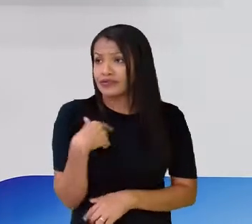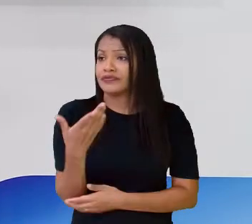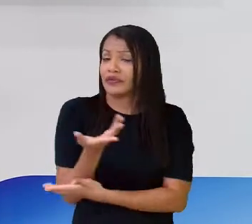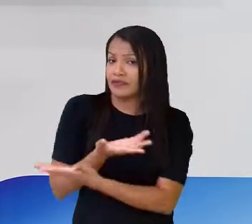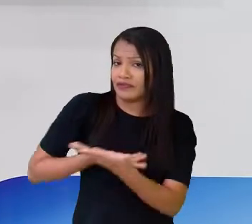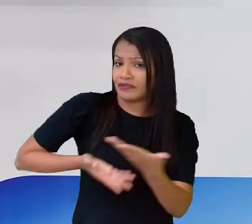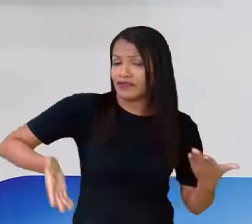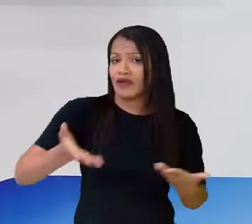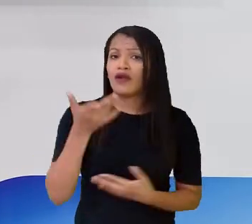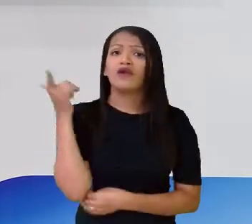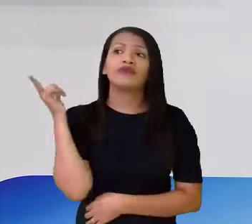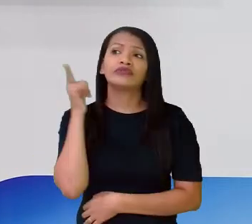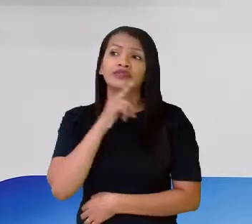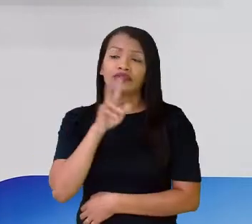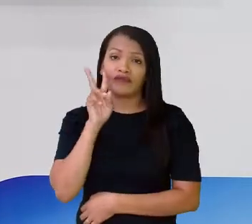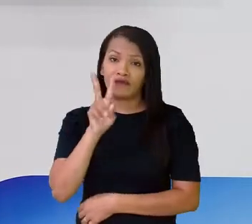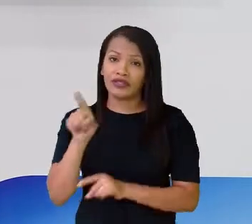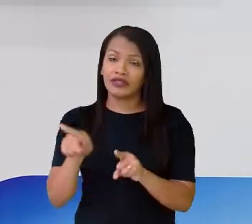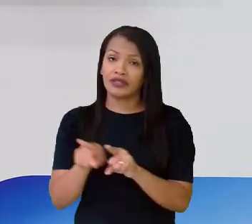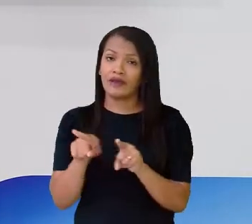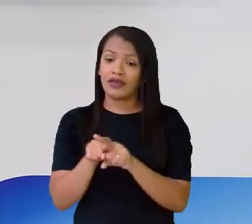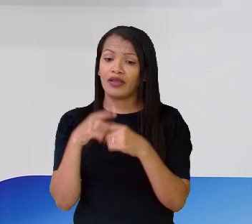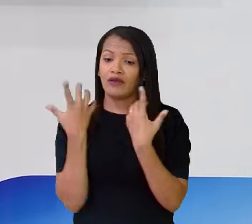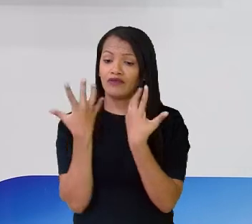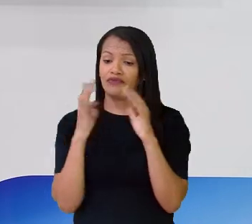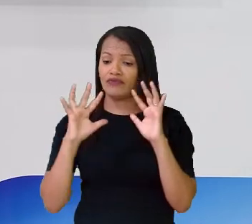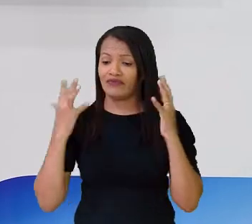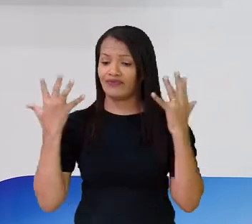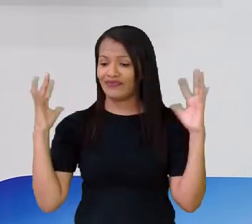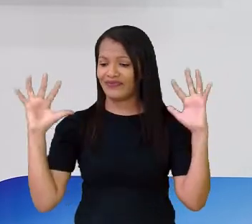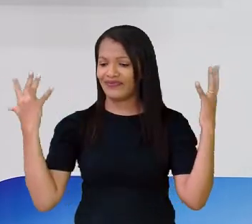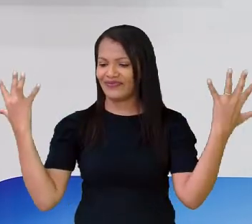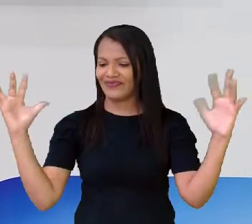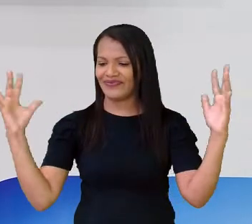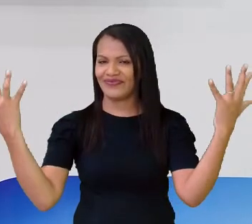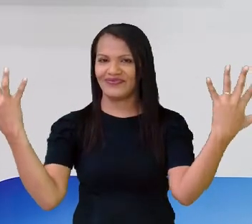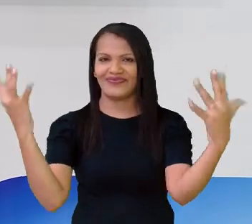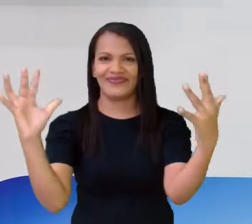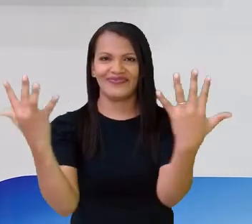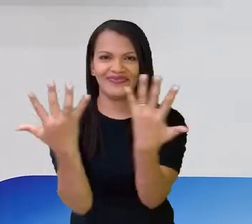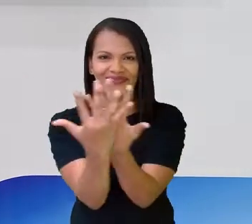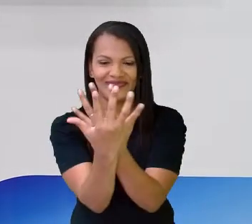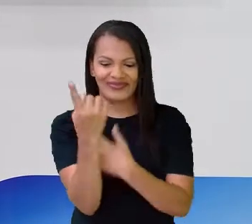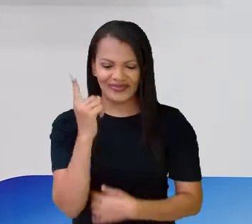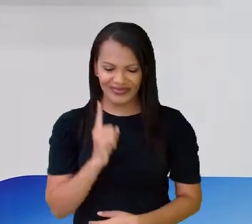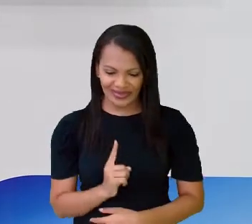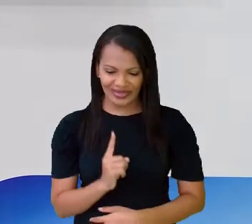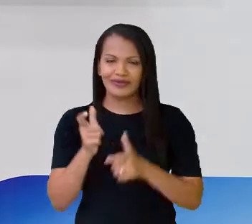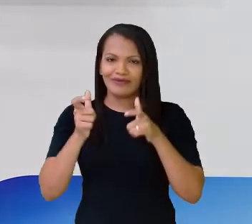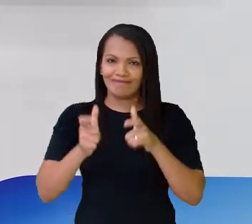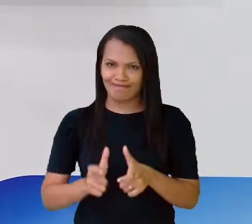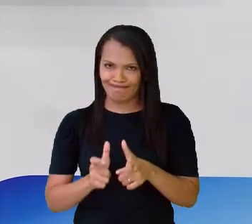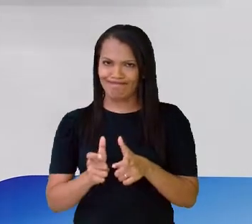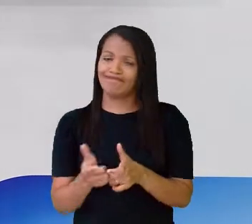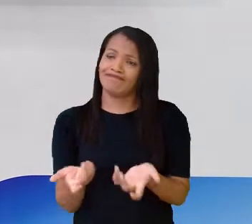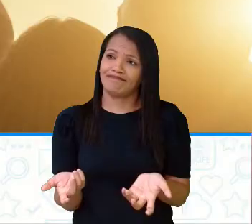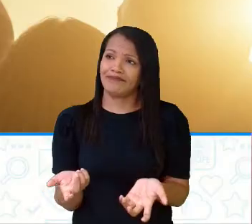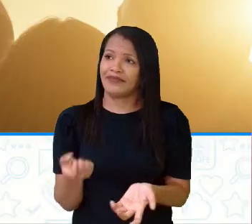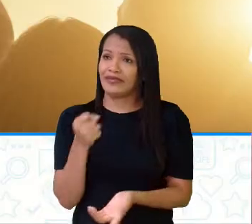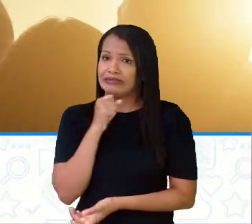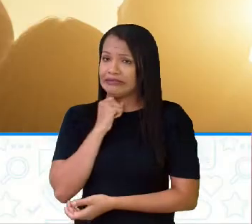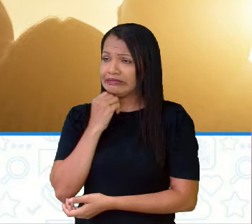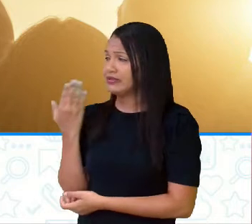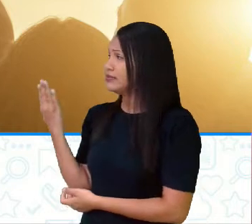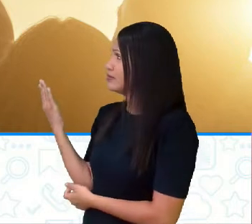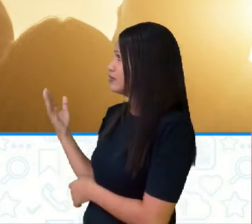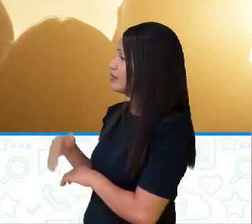está conseguindo ver muita vegetação ali ao redor. Olha que coisa legal que a gente está vendo aqui nessa imagem. Então, além